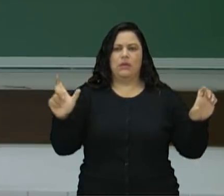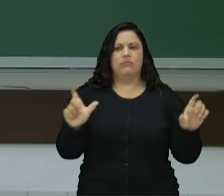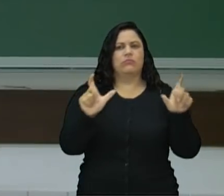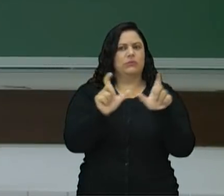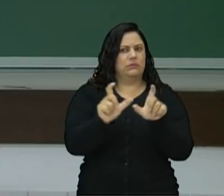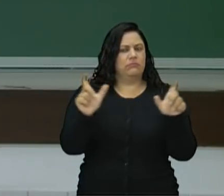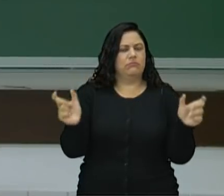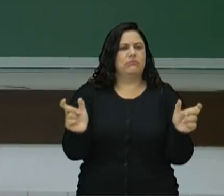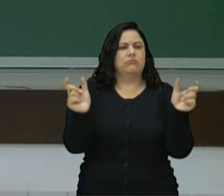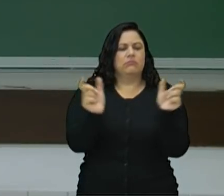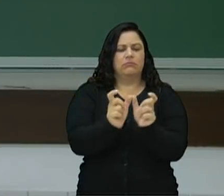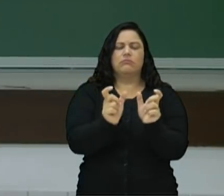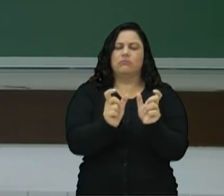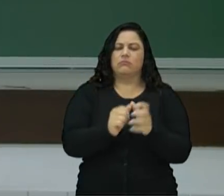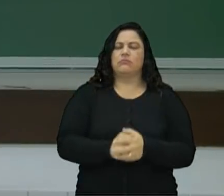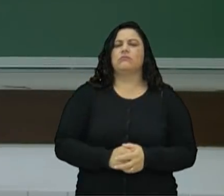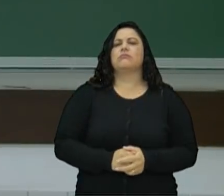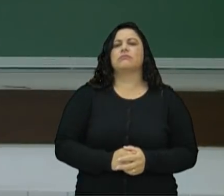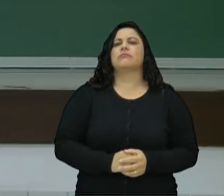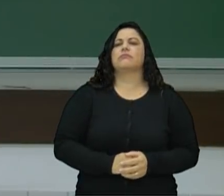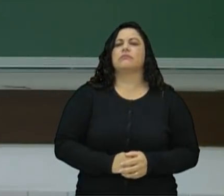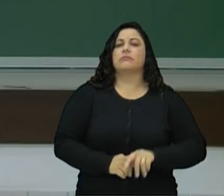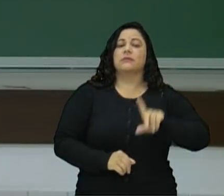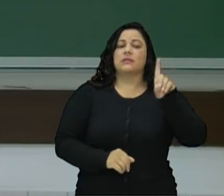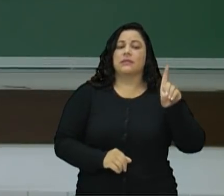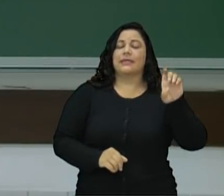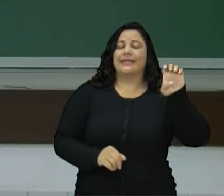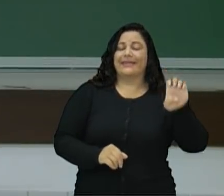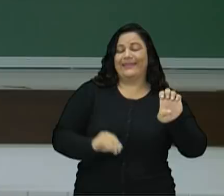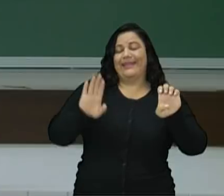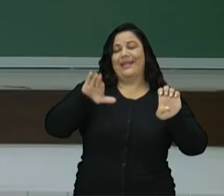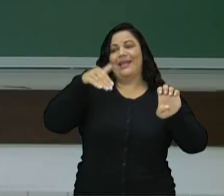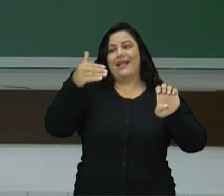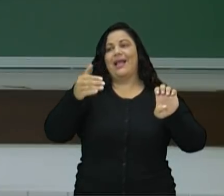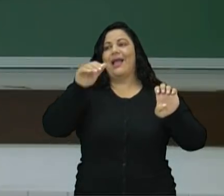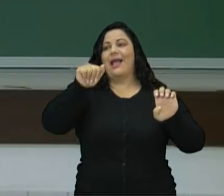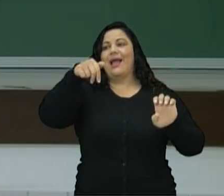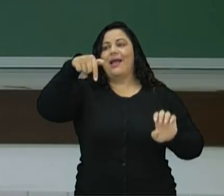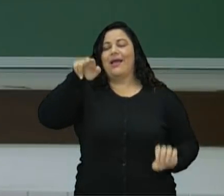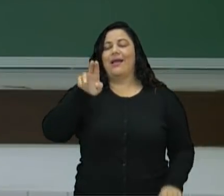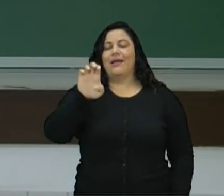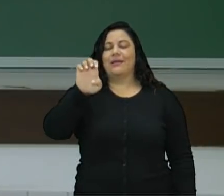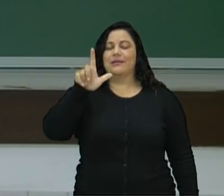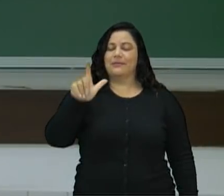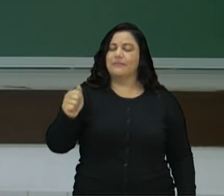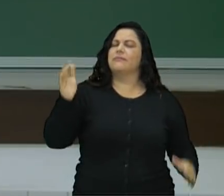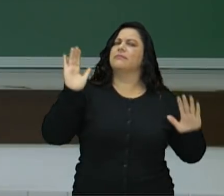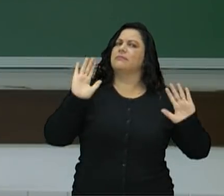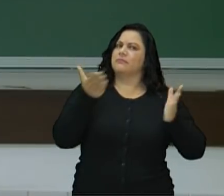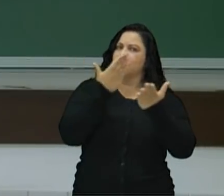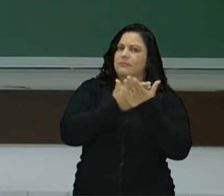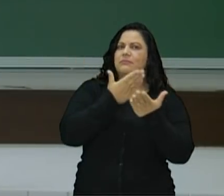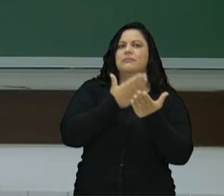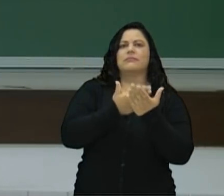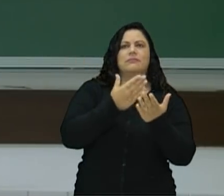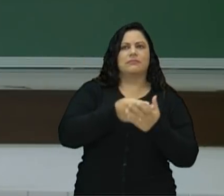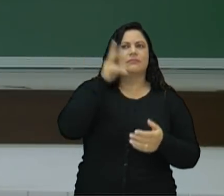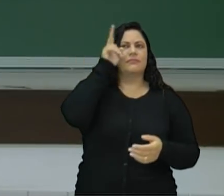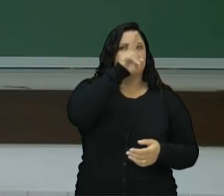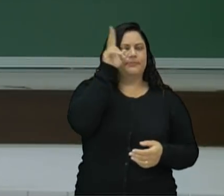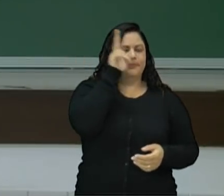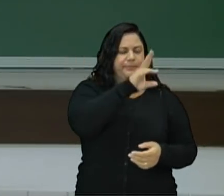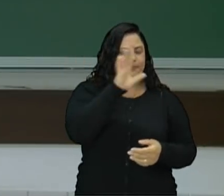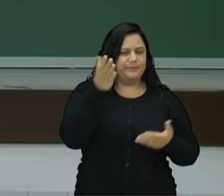mais aquela, daquela, né? Isso a gente viu quando estudamos lá as locuções prepositivas, certo? Então, a gente vai dar uma reforçada